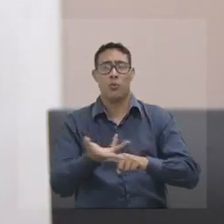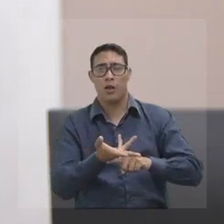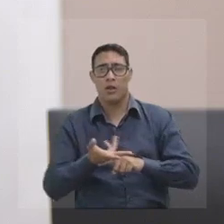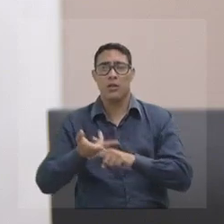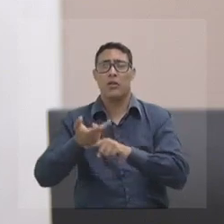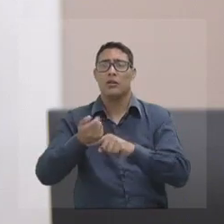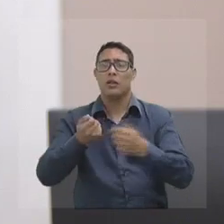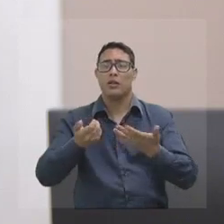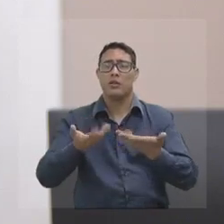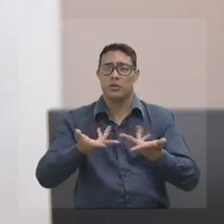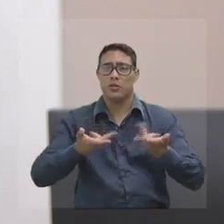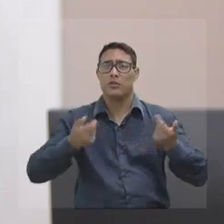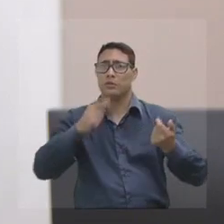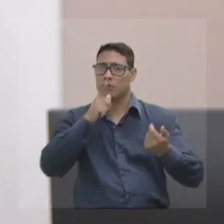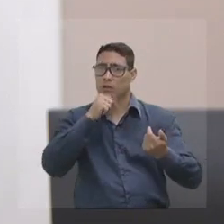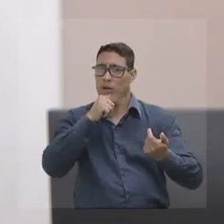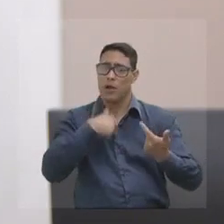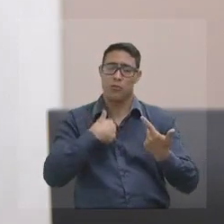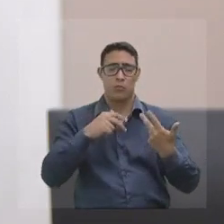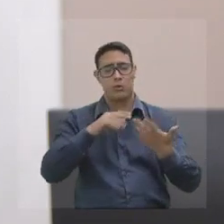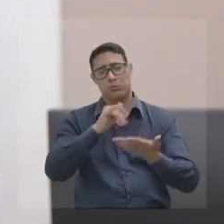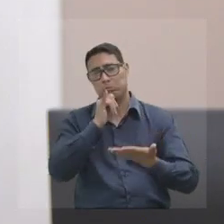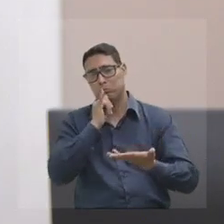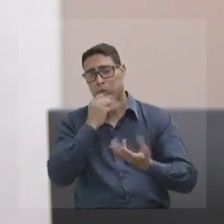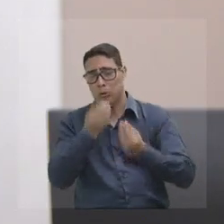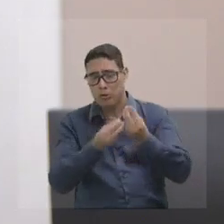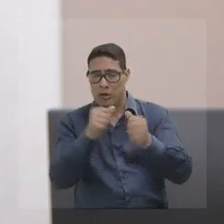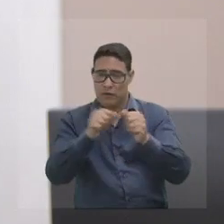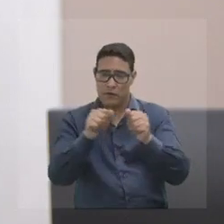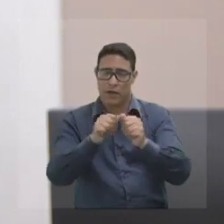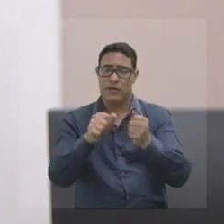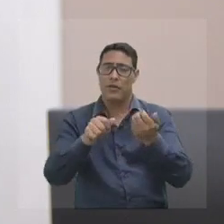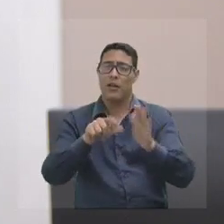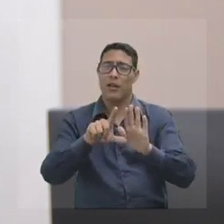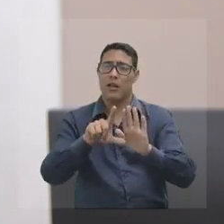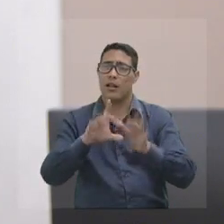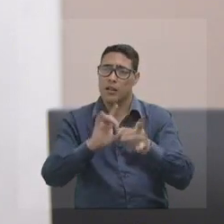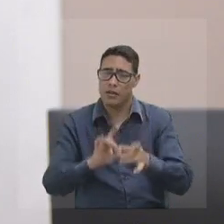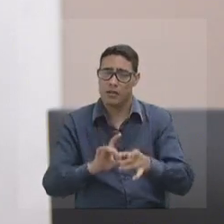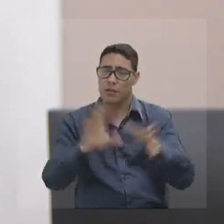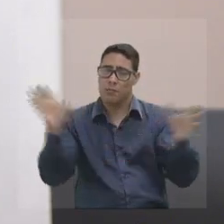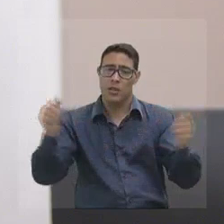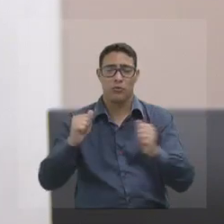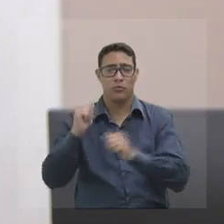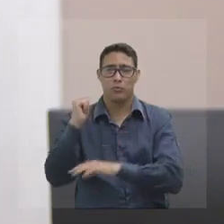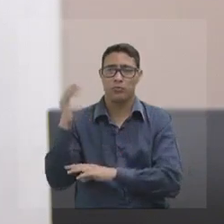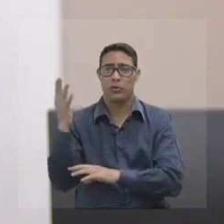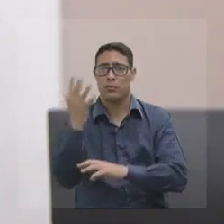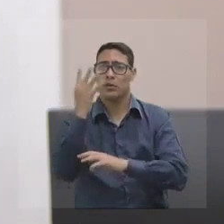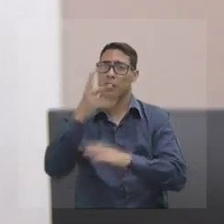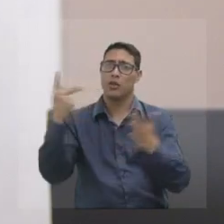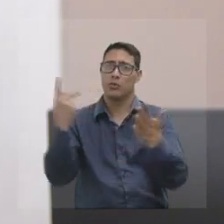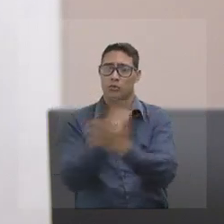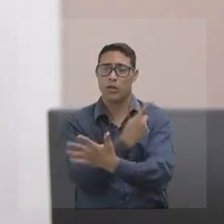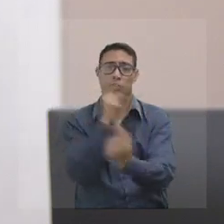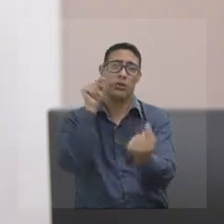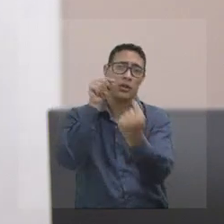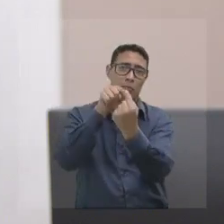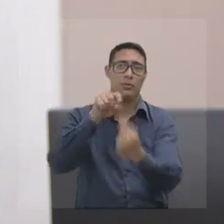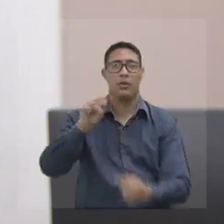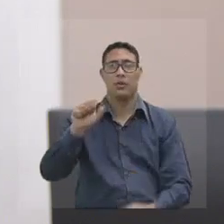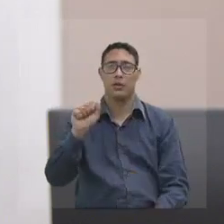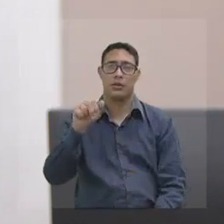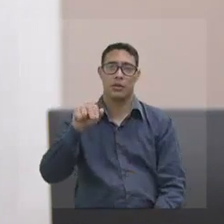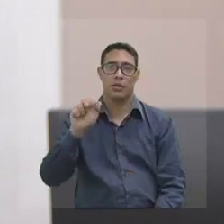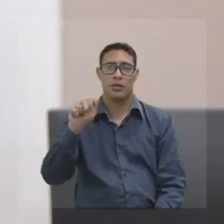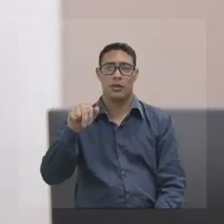dos instrumentos do próprio sistema como licenciamento ambiental seja também né nas ações especialmente saneamento com esgotamento